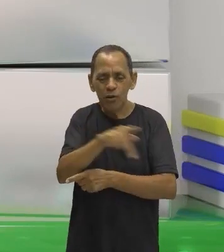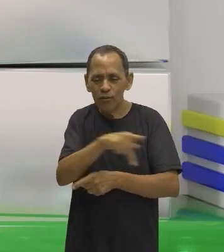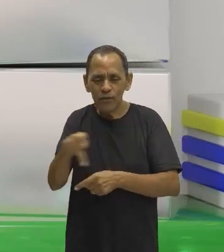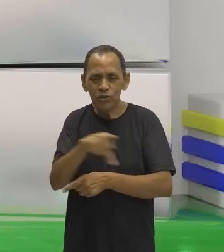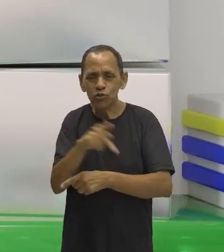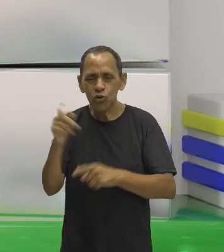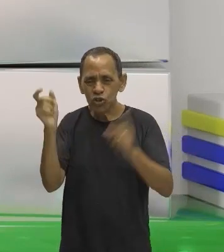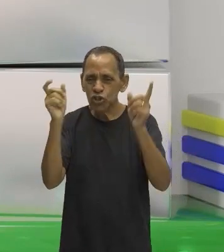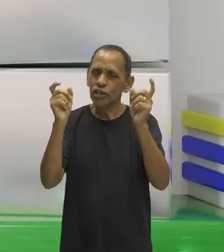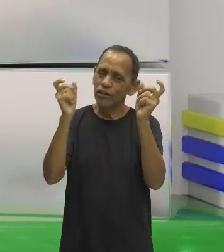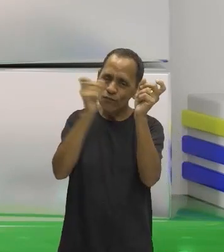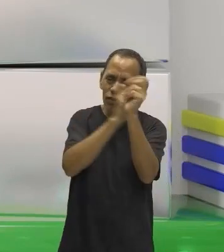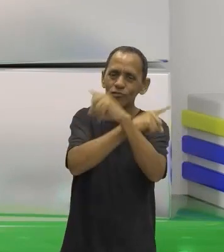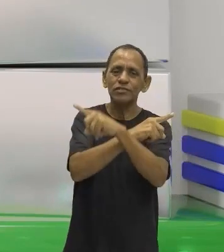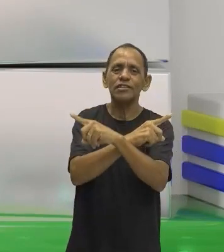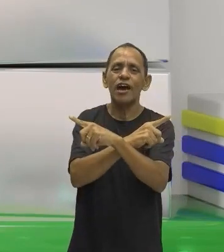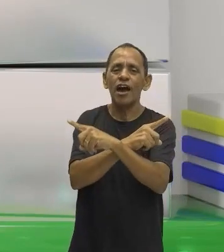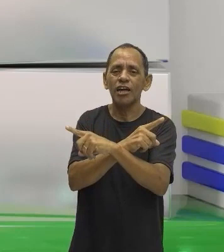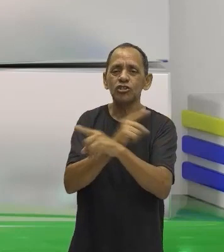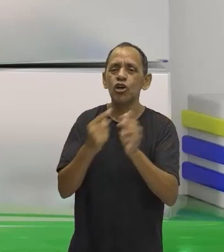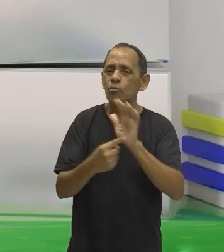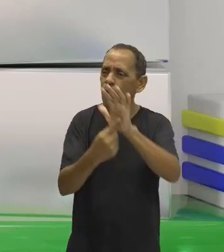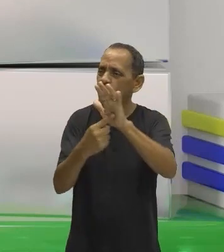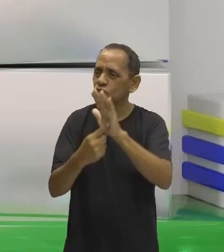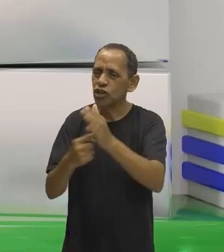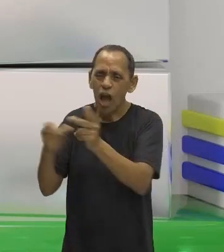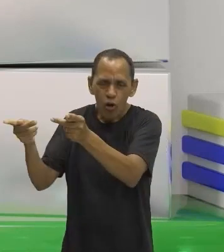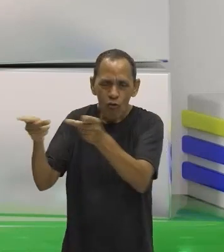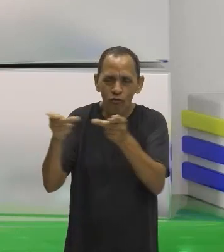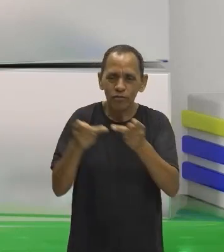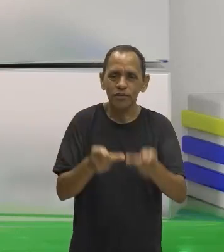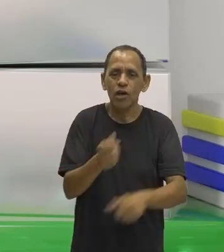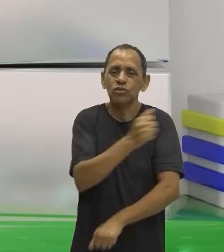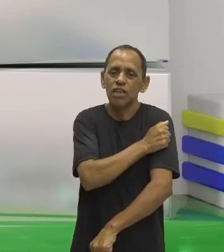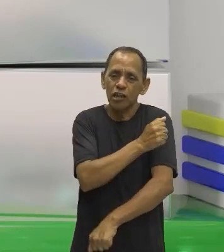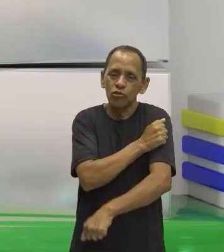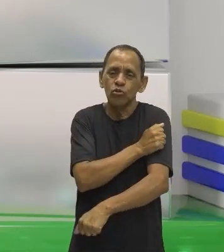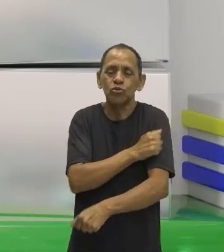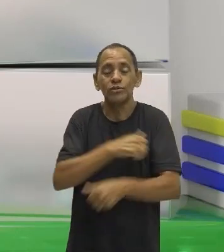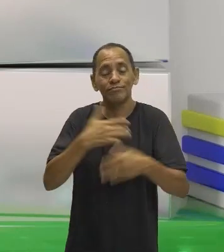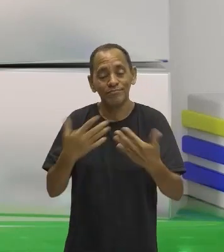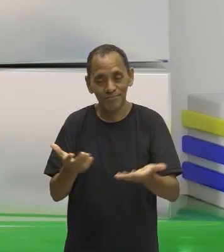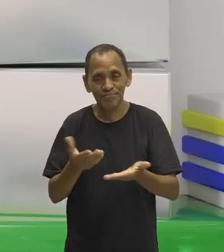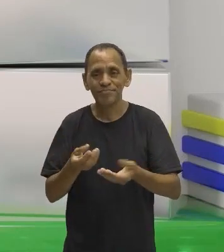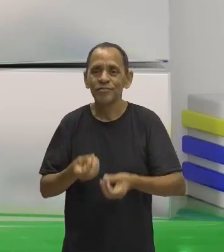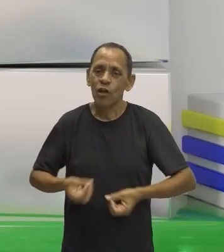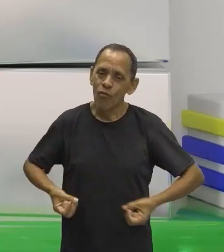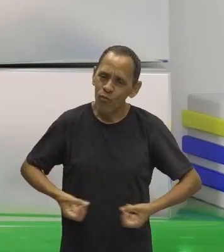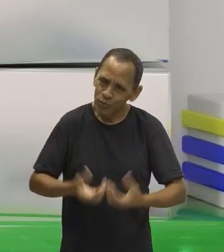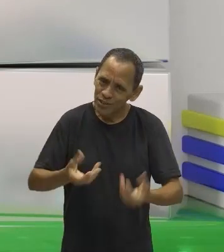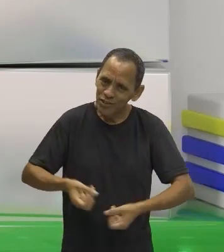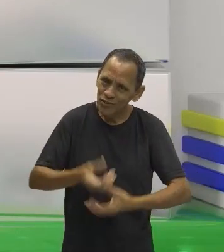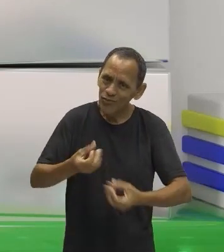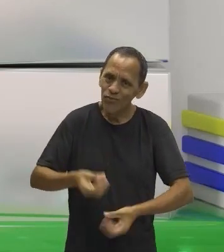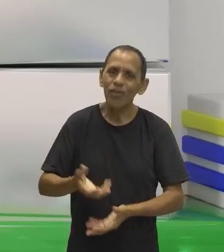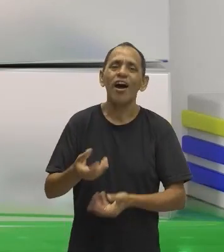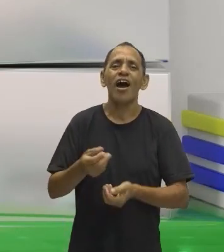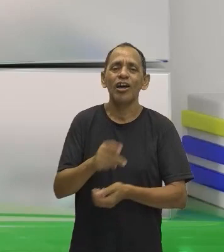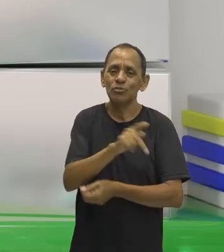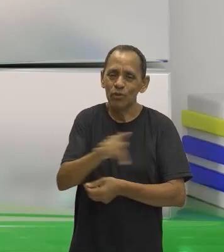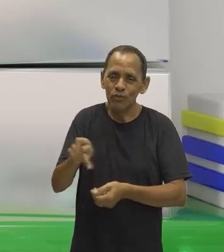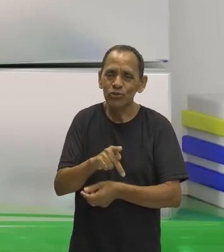né, de trazer os alunos para participar desse momento. Então a gente vai incentivar eles a participarem desse momento, né? A gente vai trazer uma aula